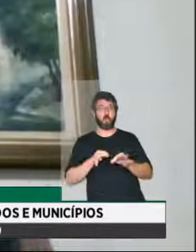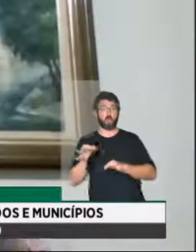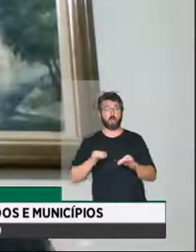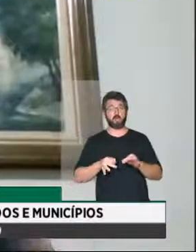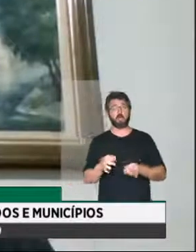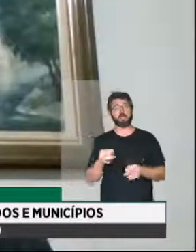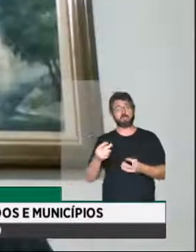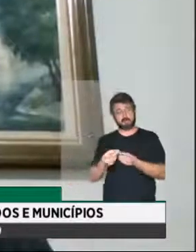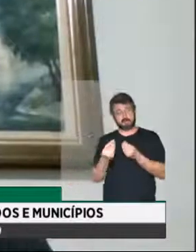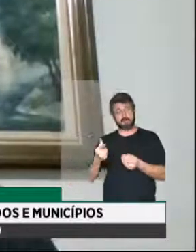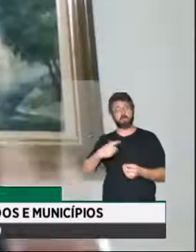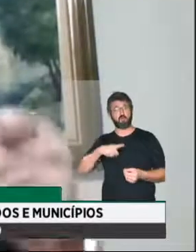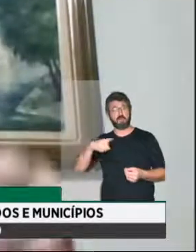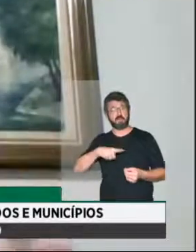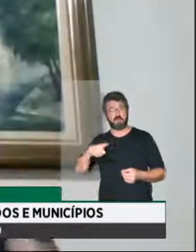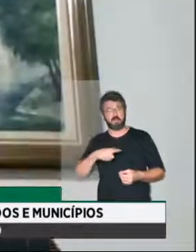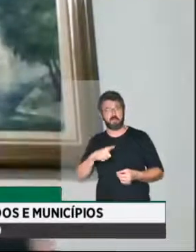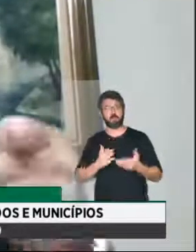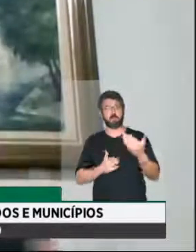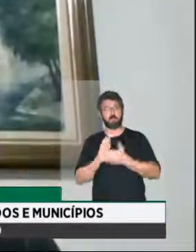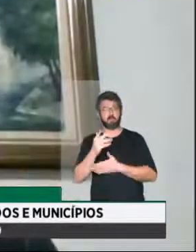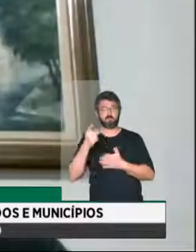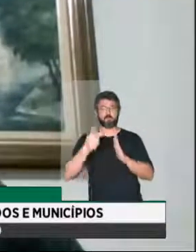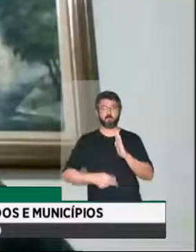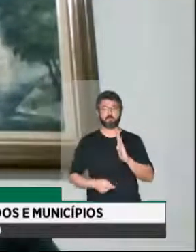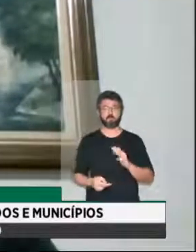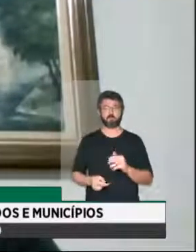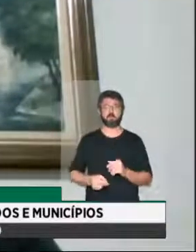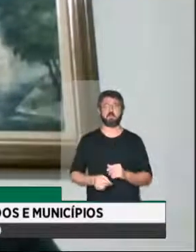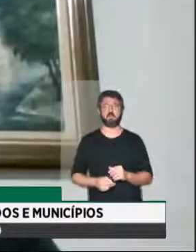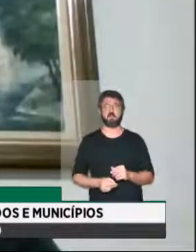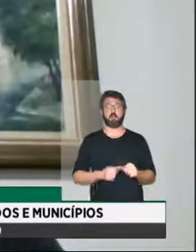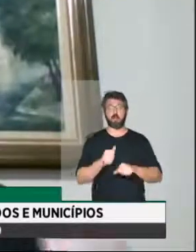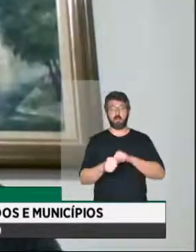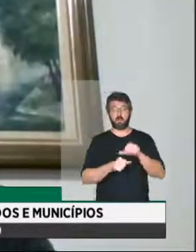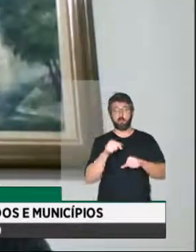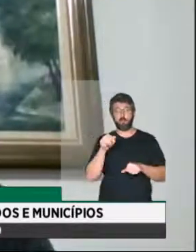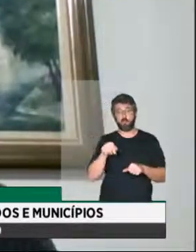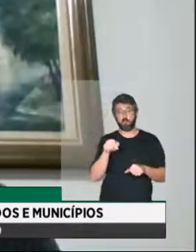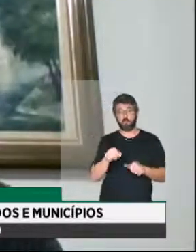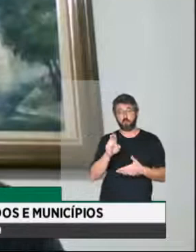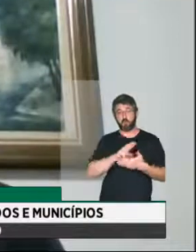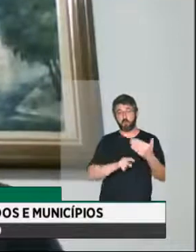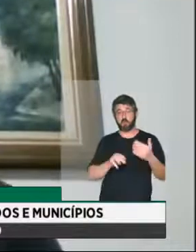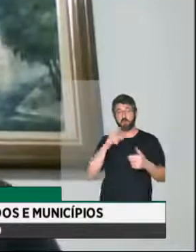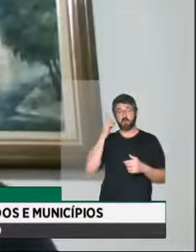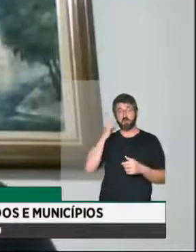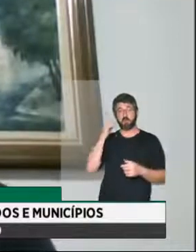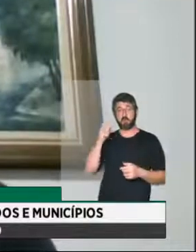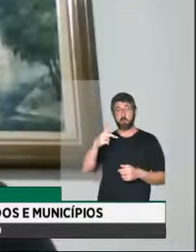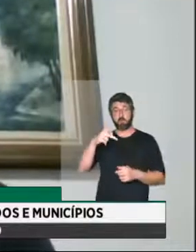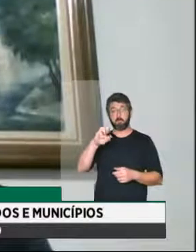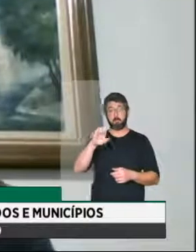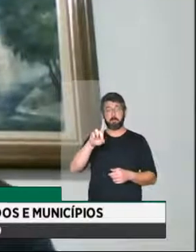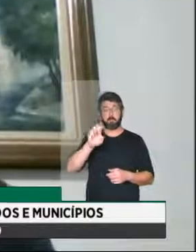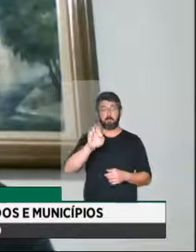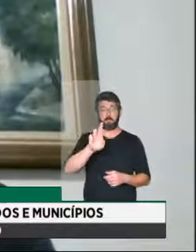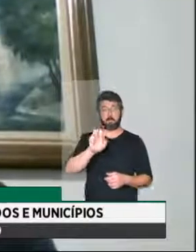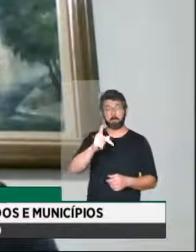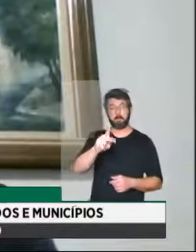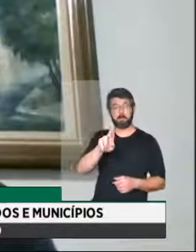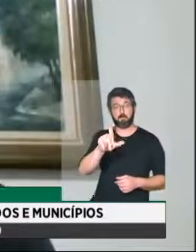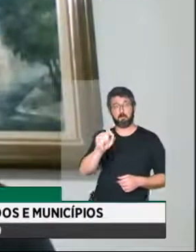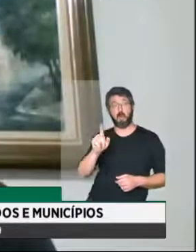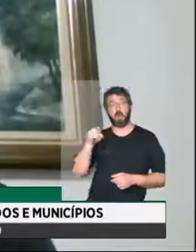essa sensibilidade a aprovação de projetos. Essa mudança, relatada pelo deputado Pedro Paulo aqui,